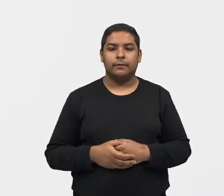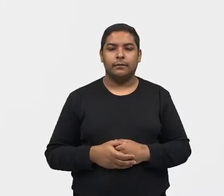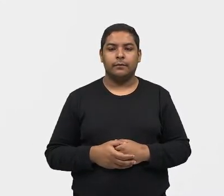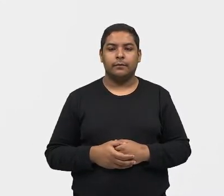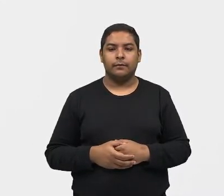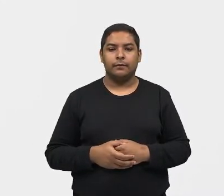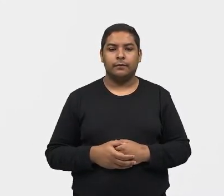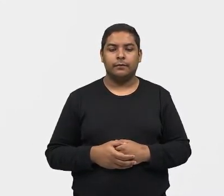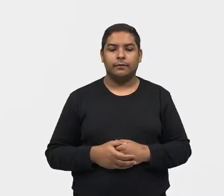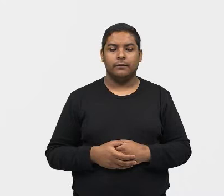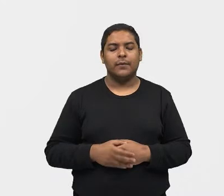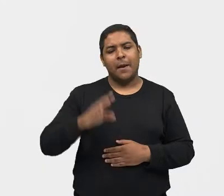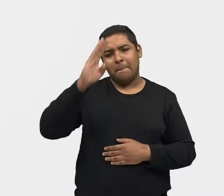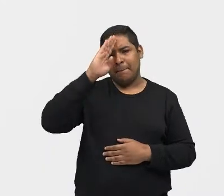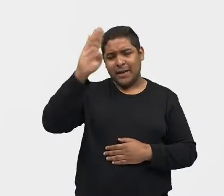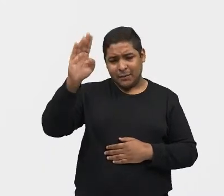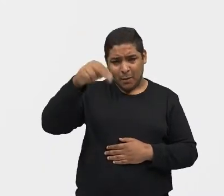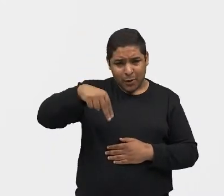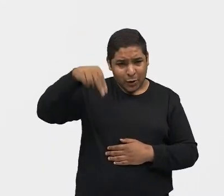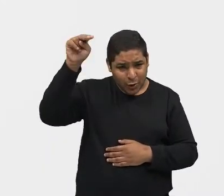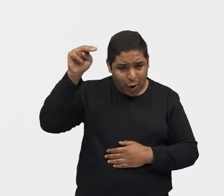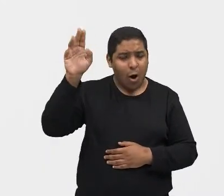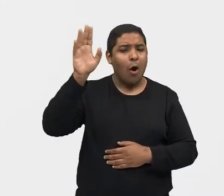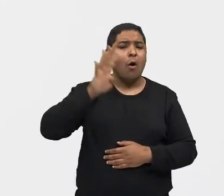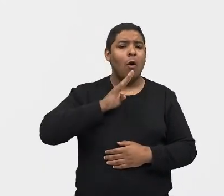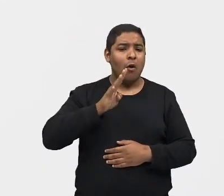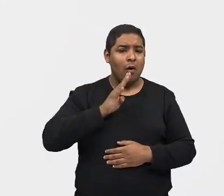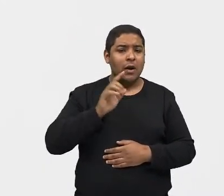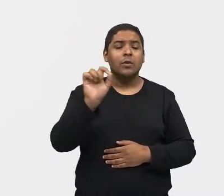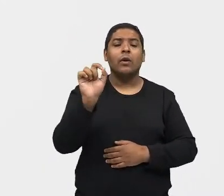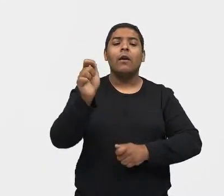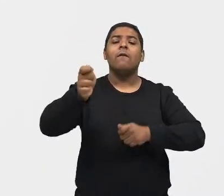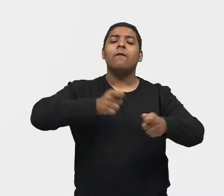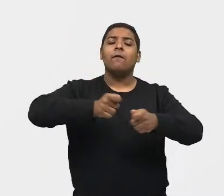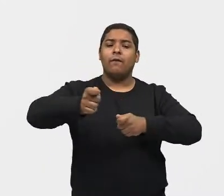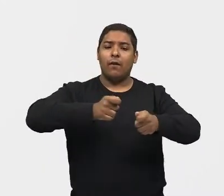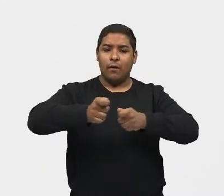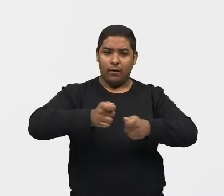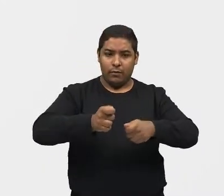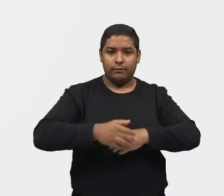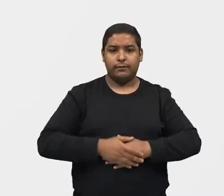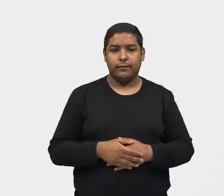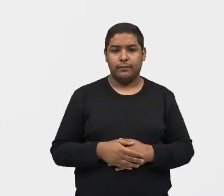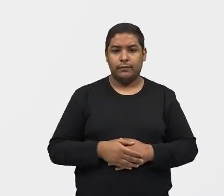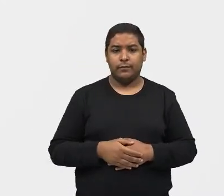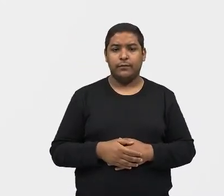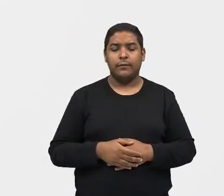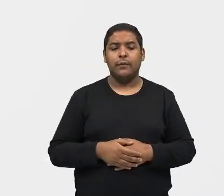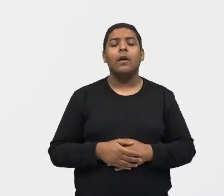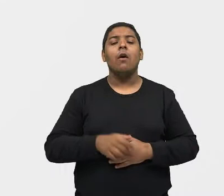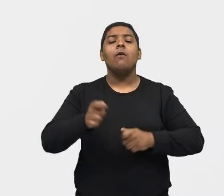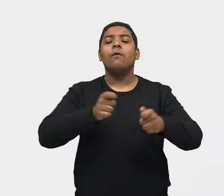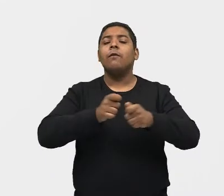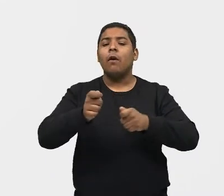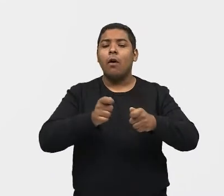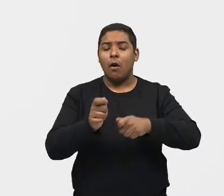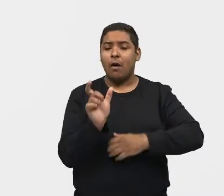conhece, principalmente o norte, que é o quê? O forró. O nome forró deriva da